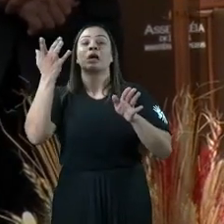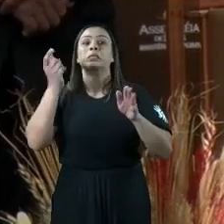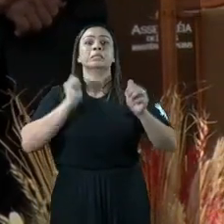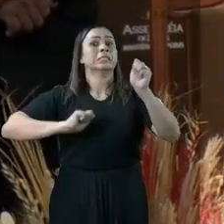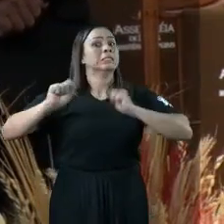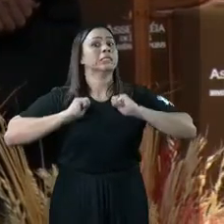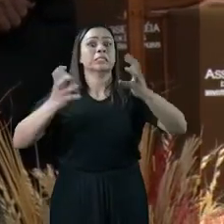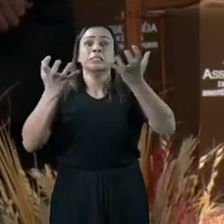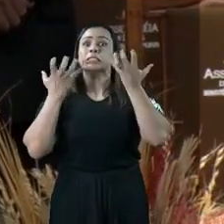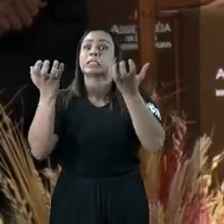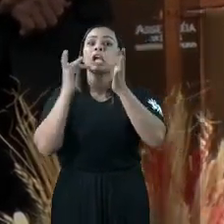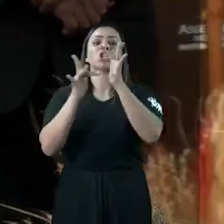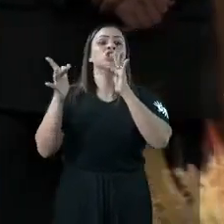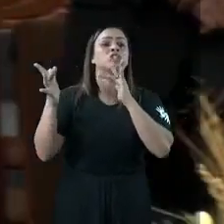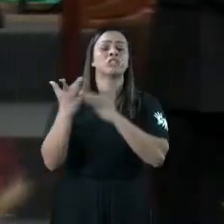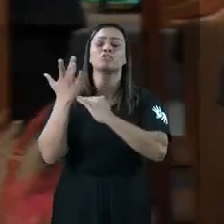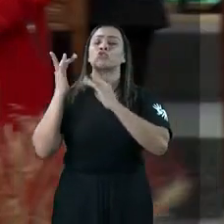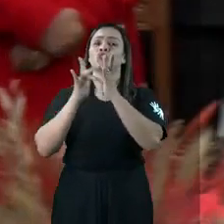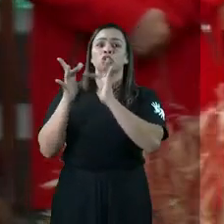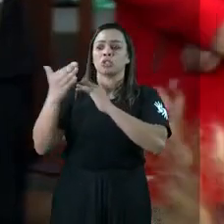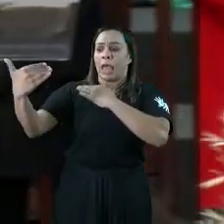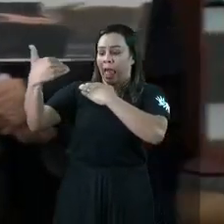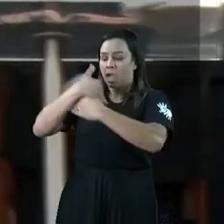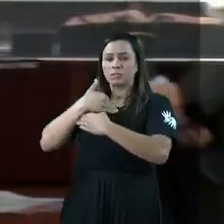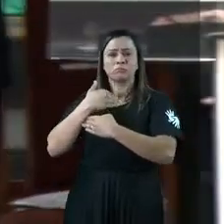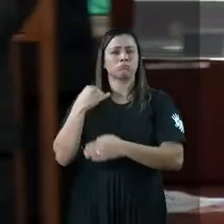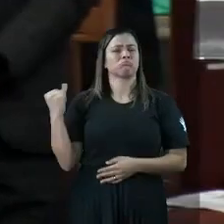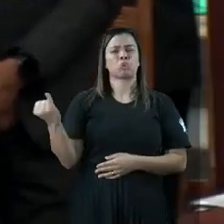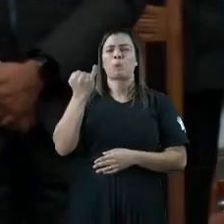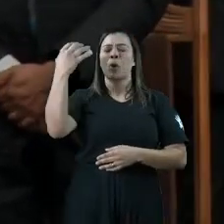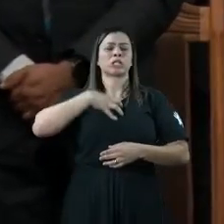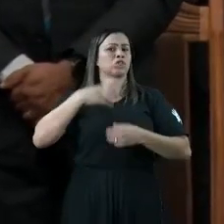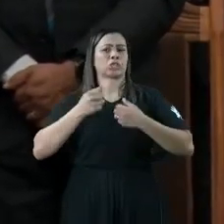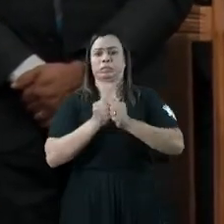e escancar as portas para ele entrar de uma vez.